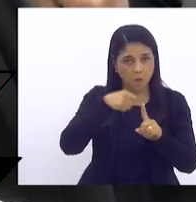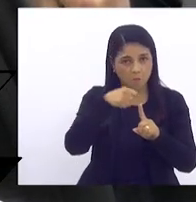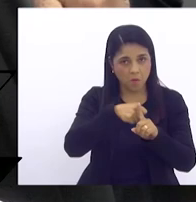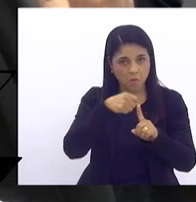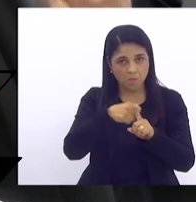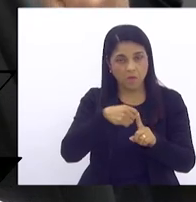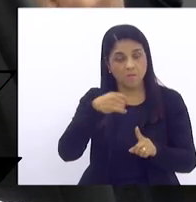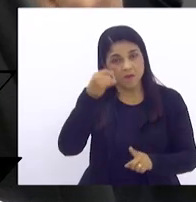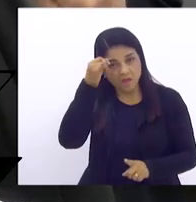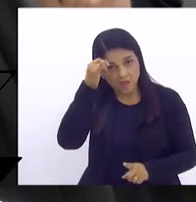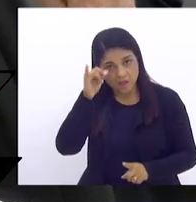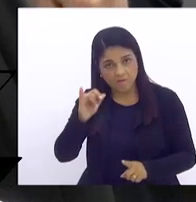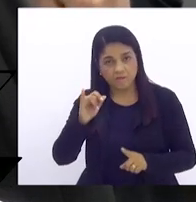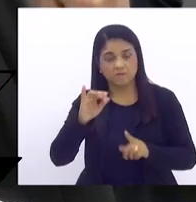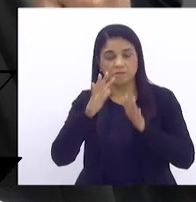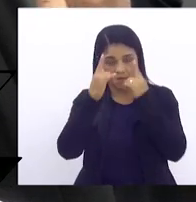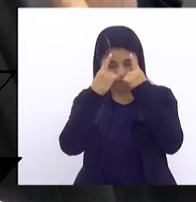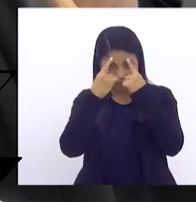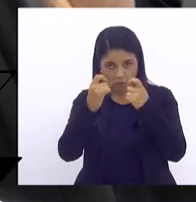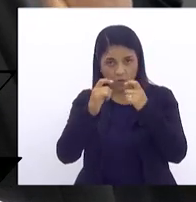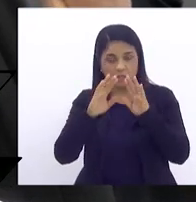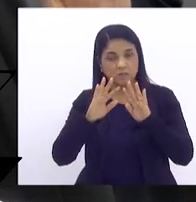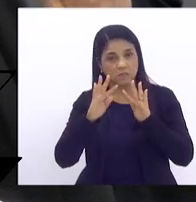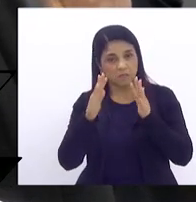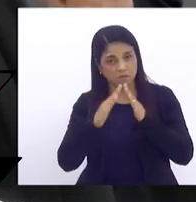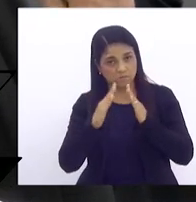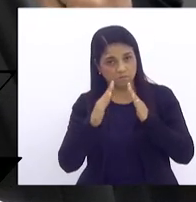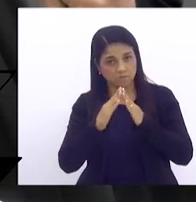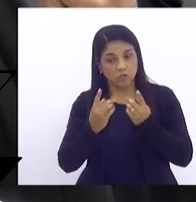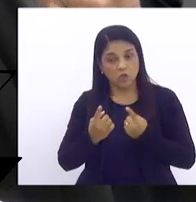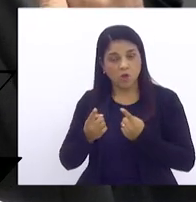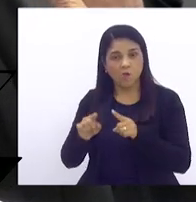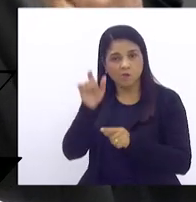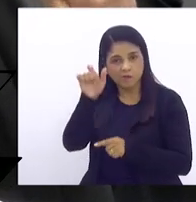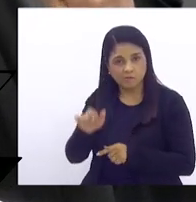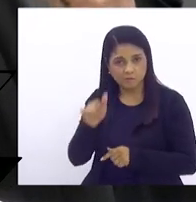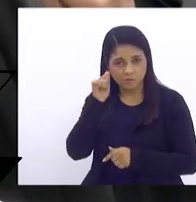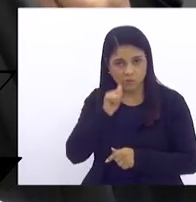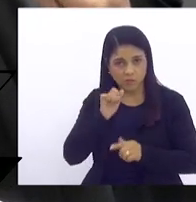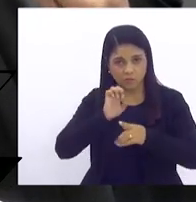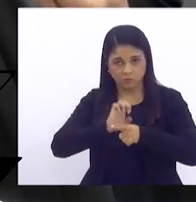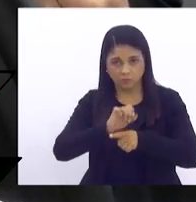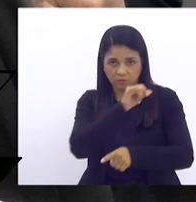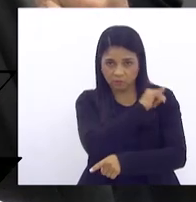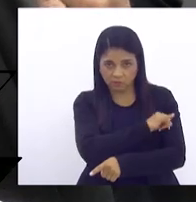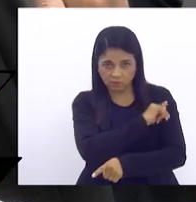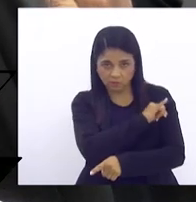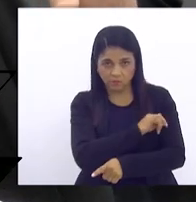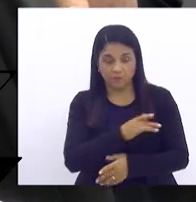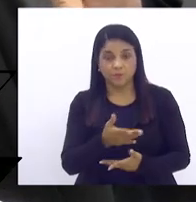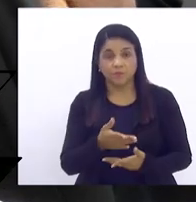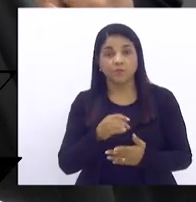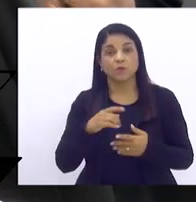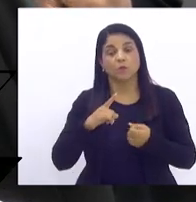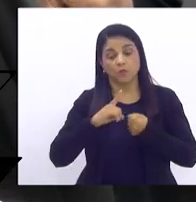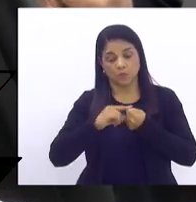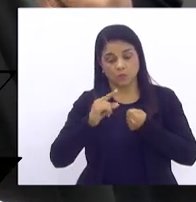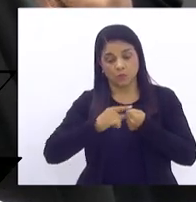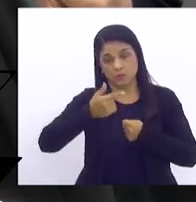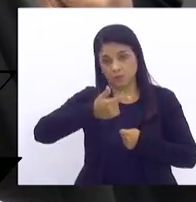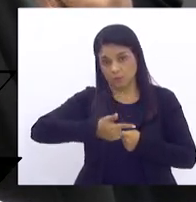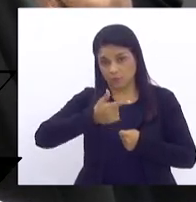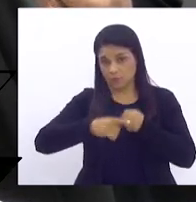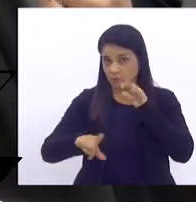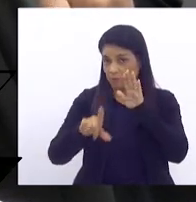prevenir a violência doméstica e familiar contra a mulher no âmbito do Estado do Rio de Janeiro. No artigo 2º